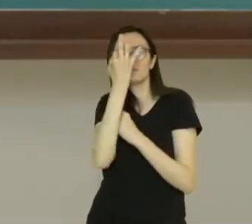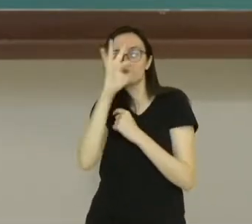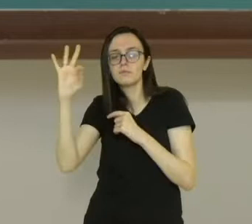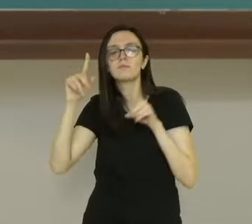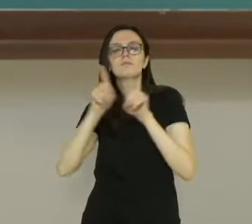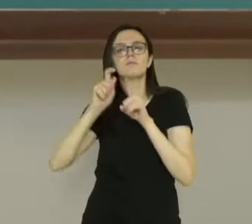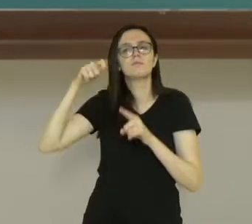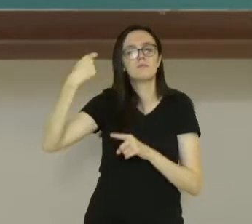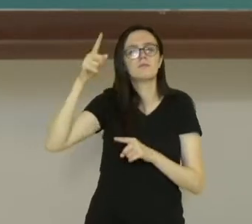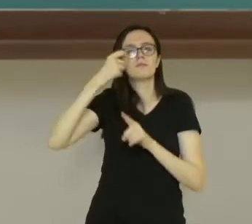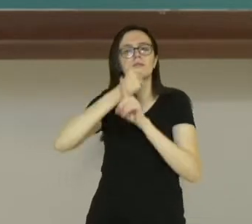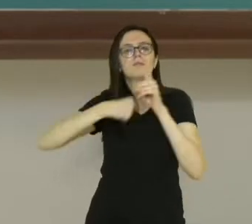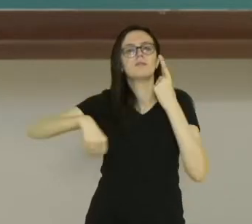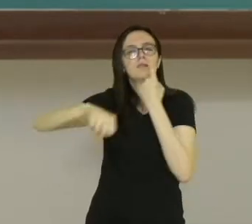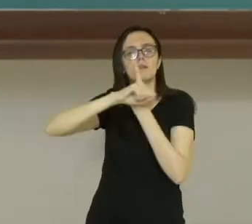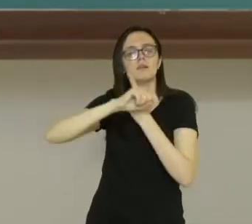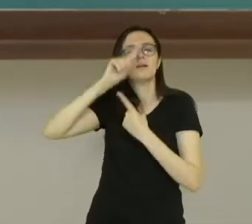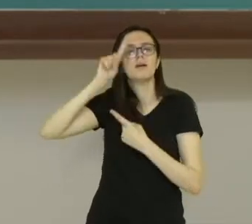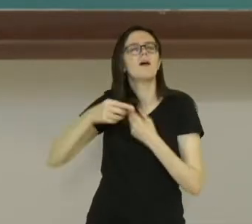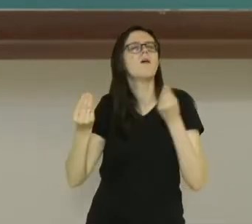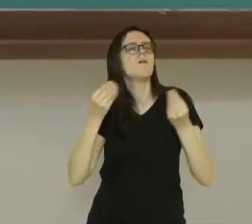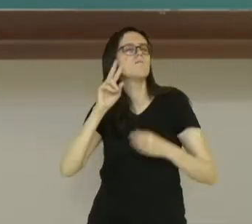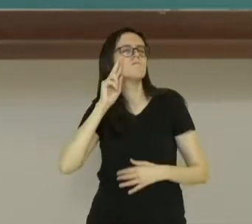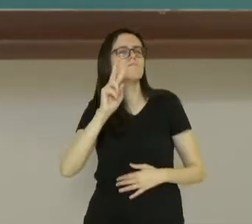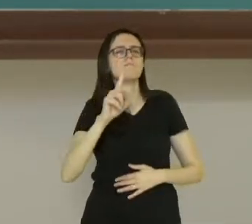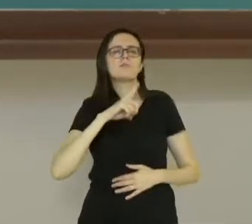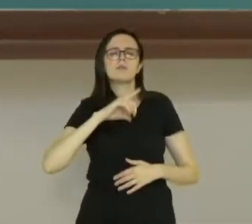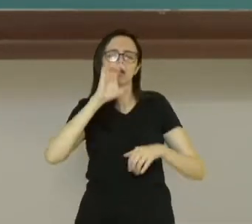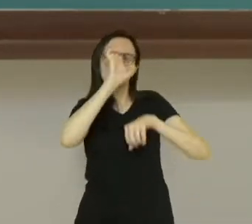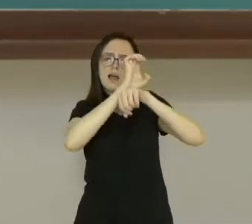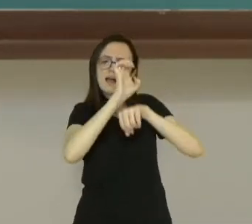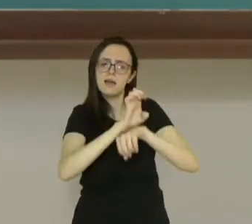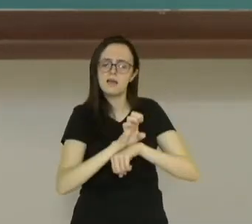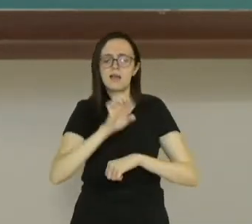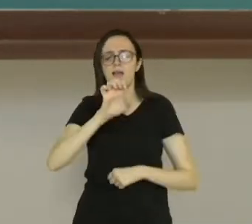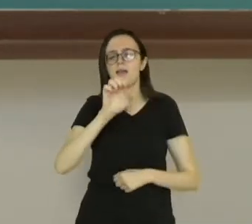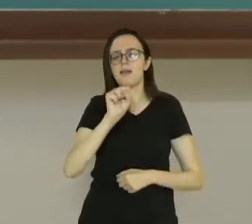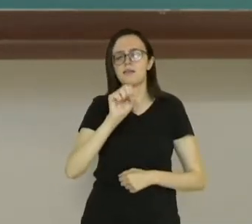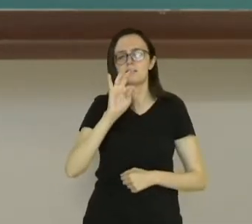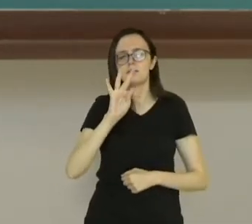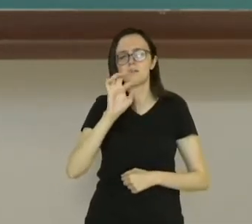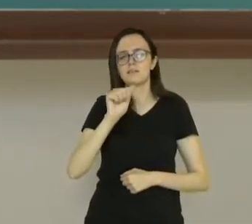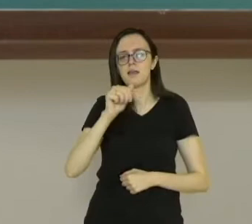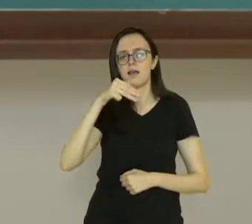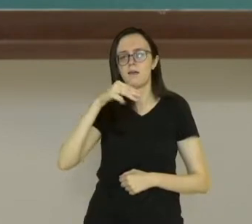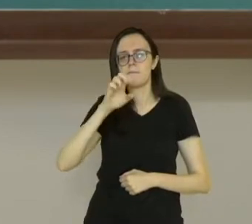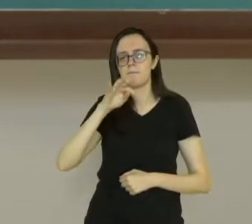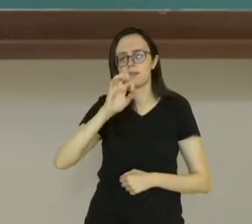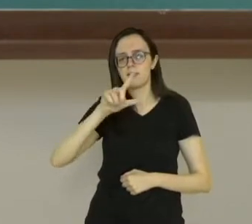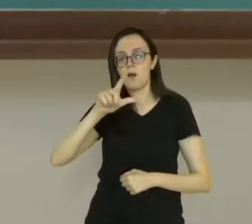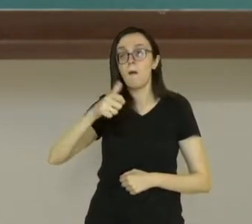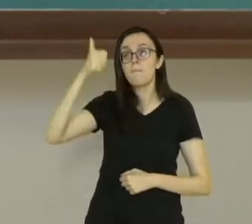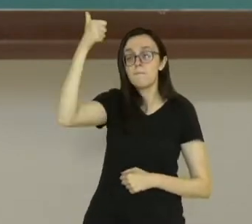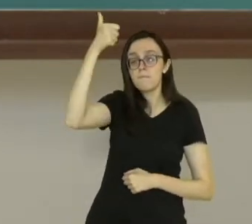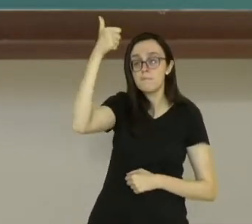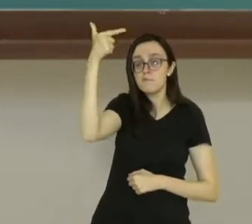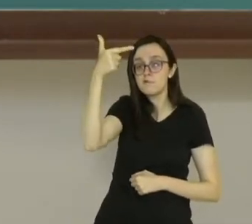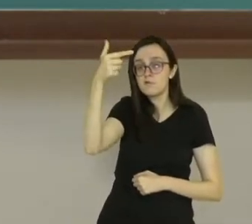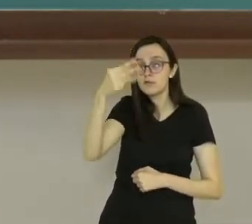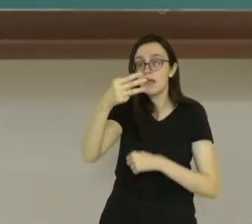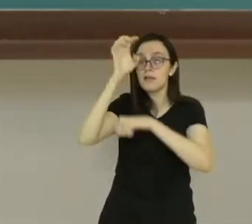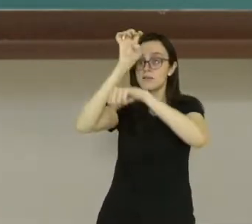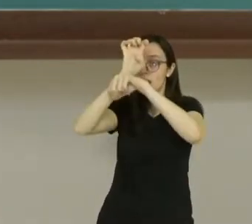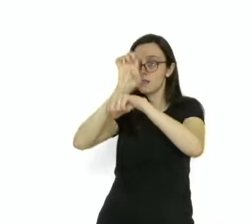também chamada de sociedade estamental, dividida em estados. Primeiro estado, segundo estado,